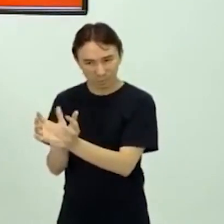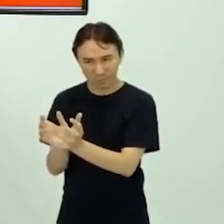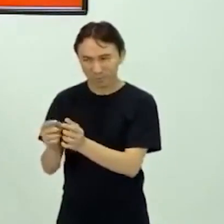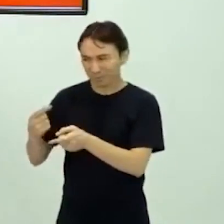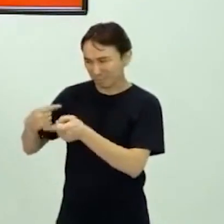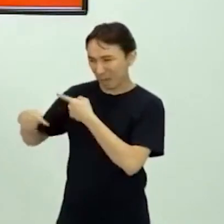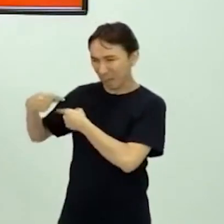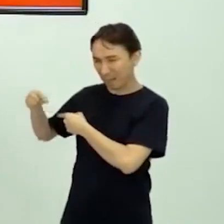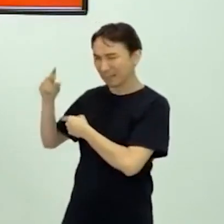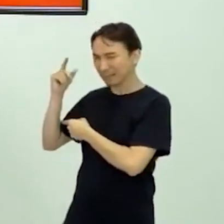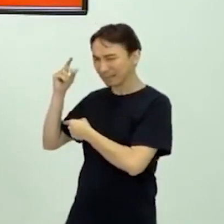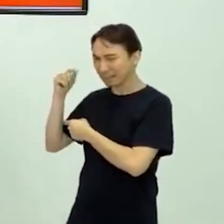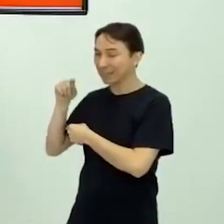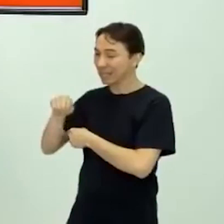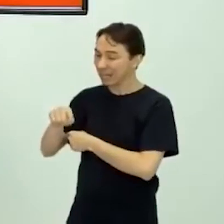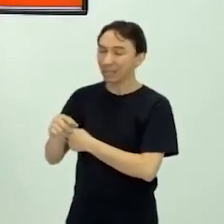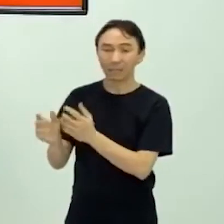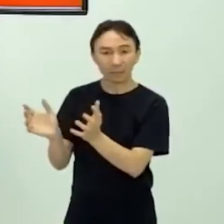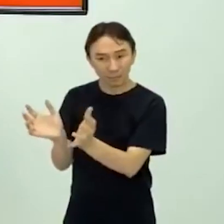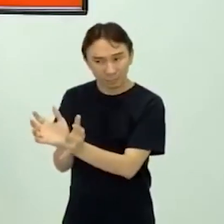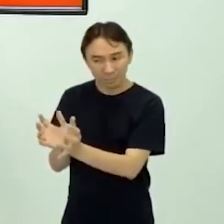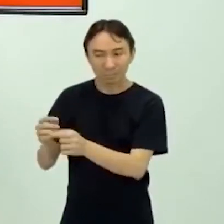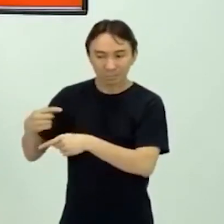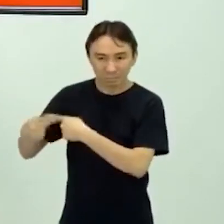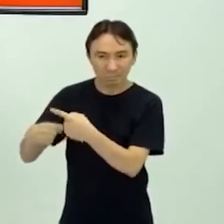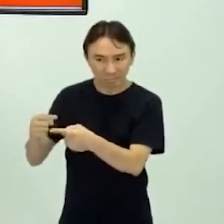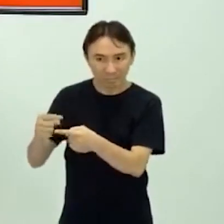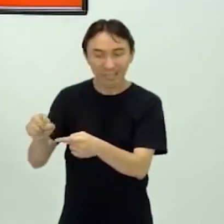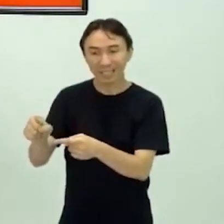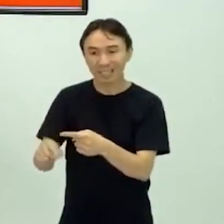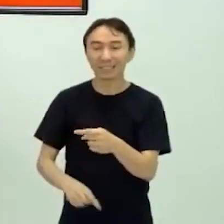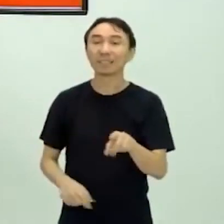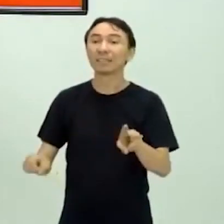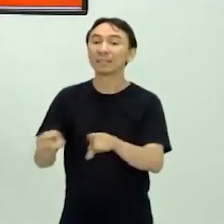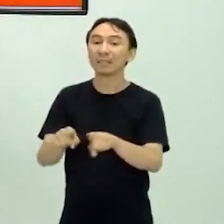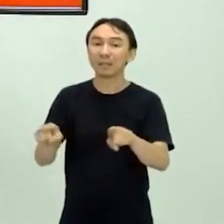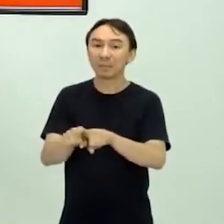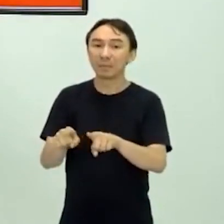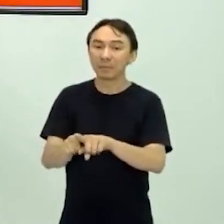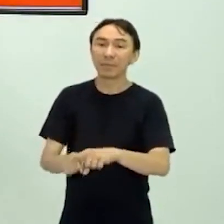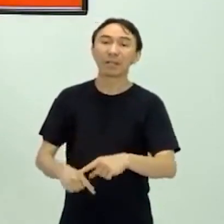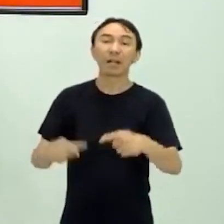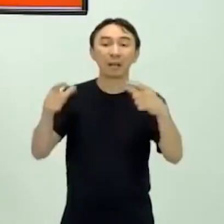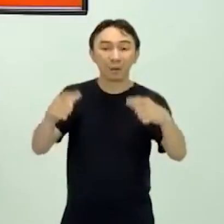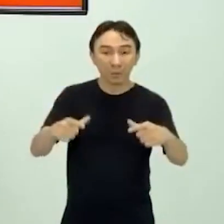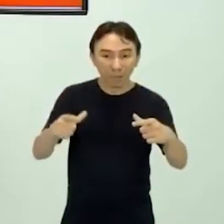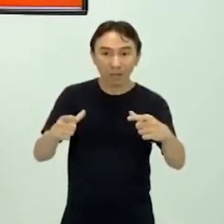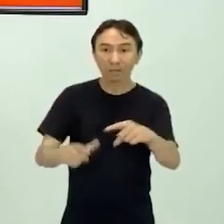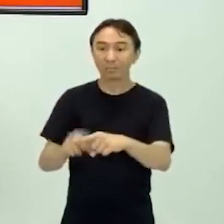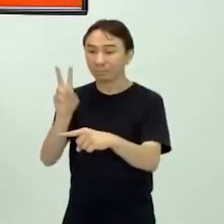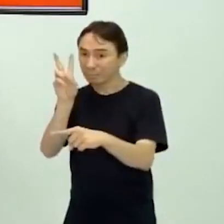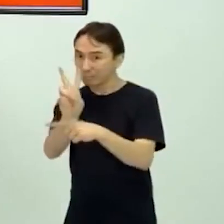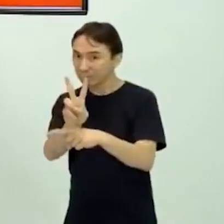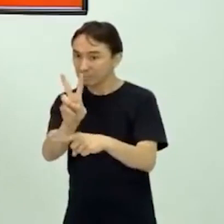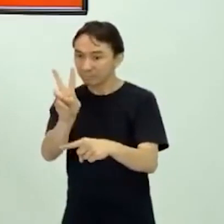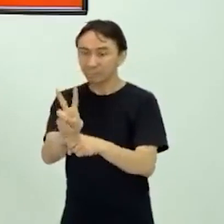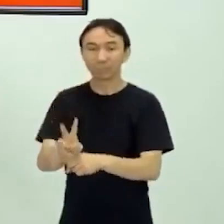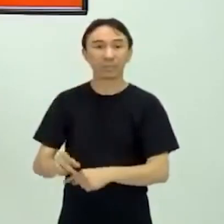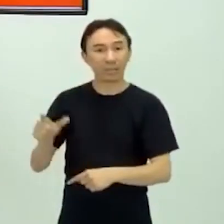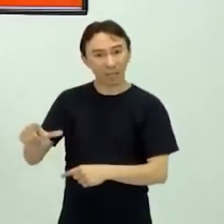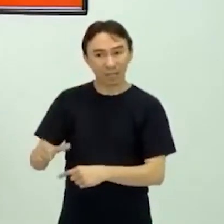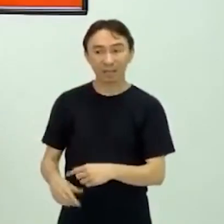nas reservas de proteção integral, porque é importante elas estarem nessas reservas, porque é elas que cuidam